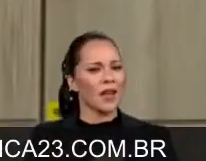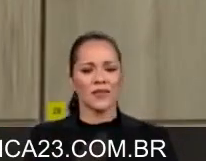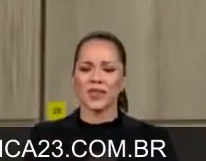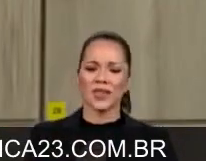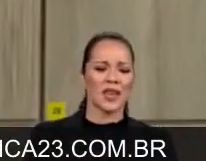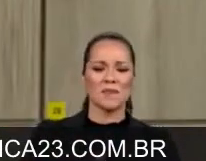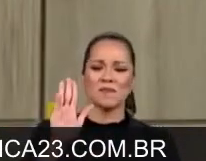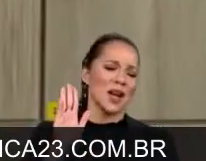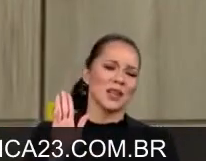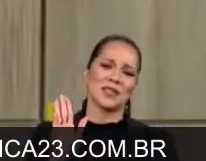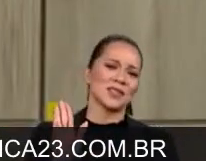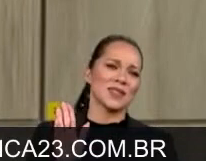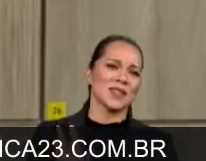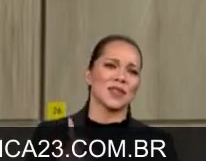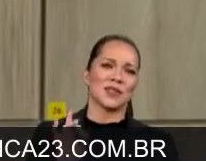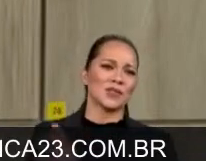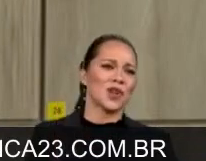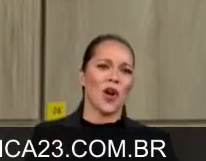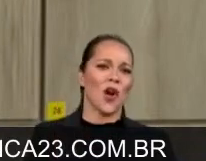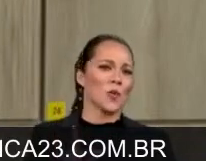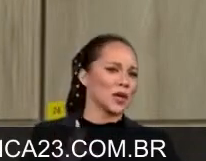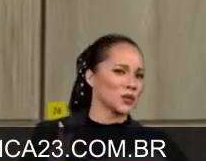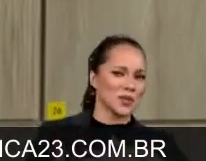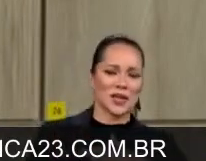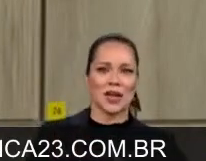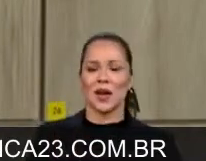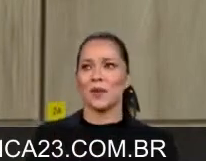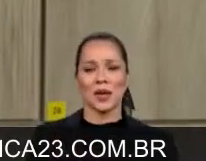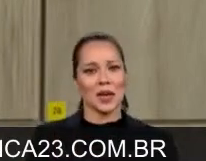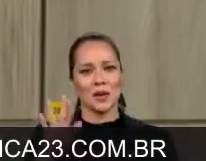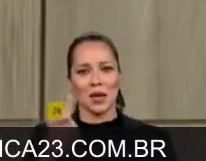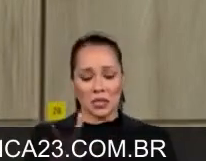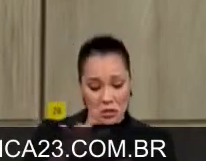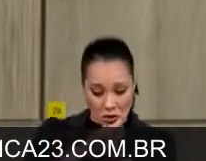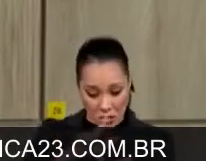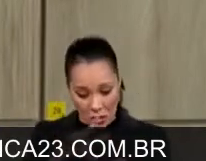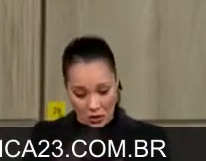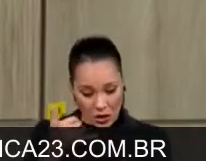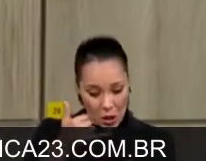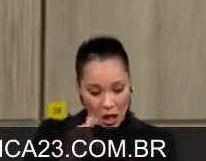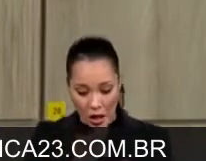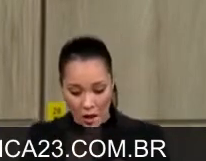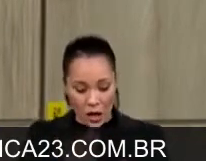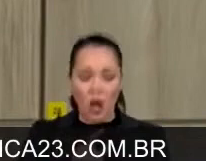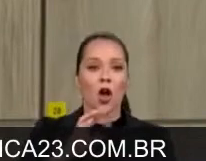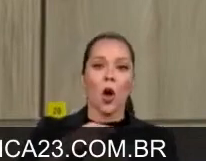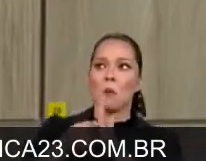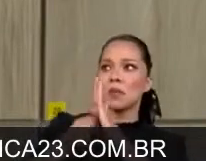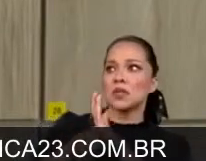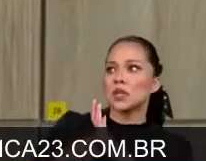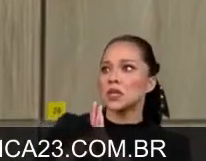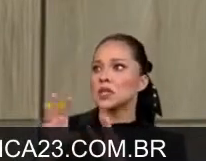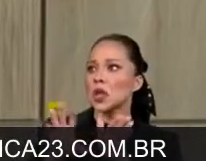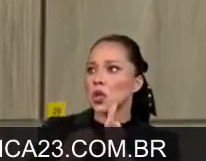muito mais do que uma rede social, ou uma tela de um celular, ou uma pesquisa no